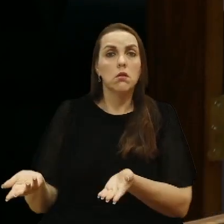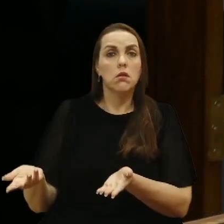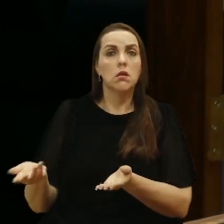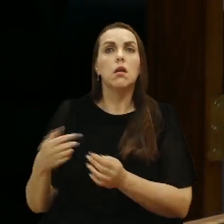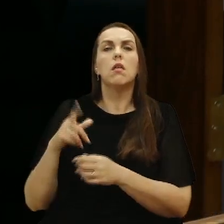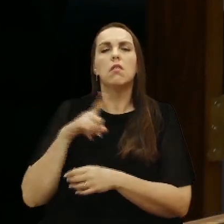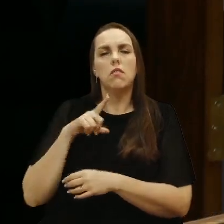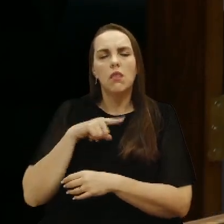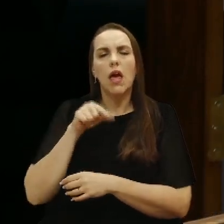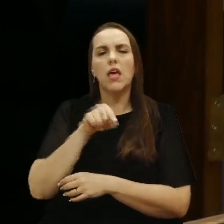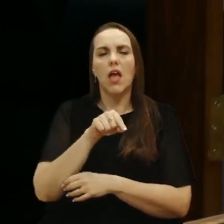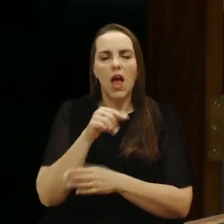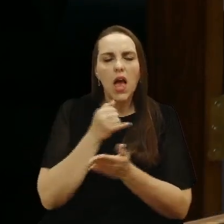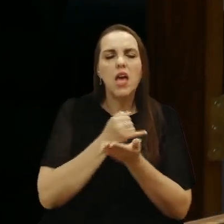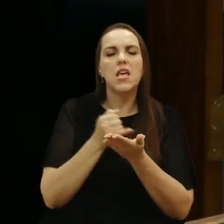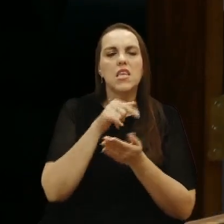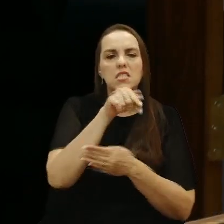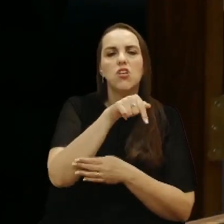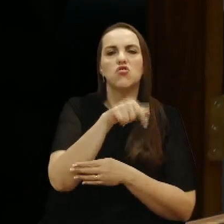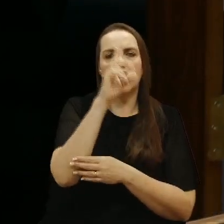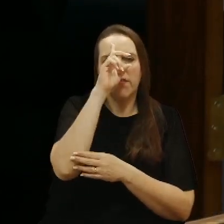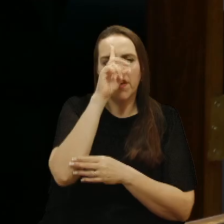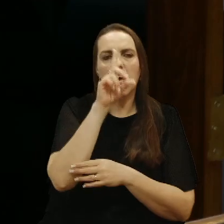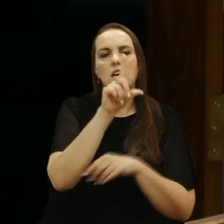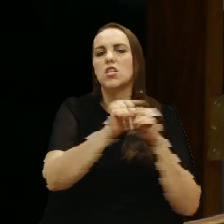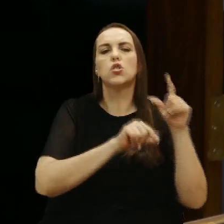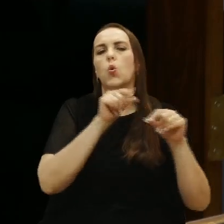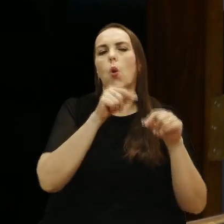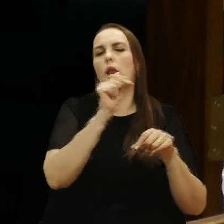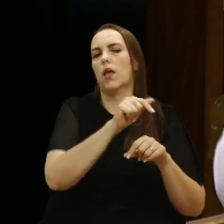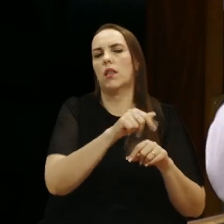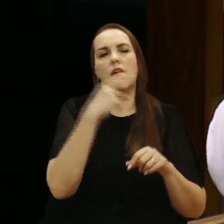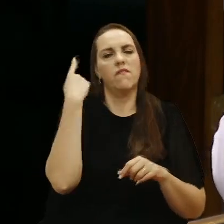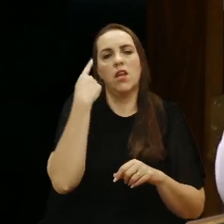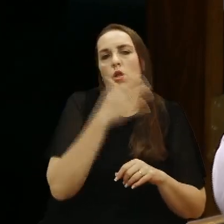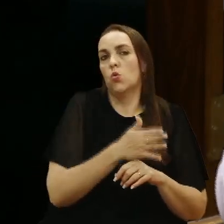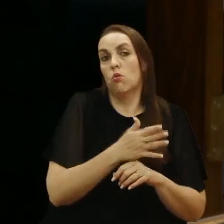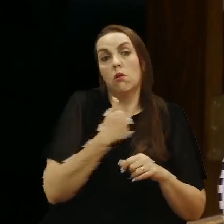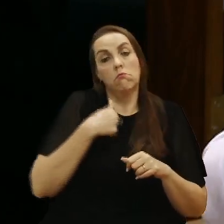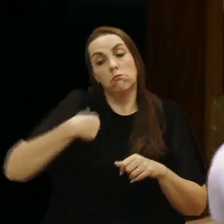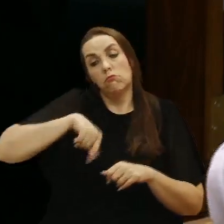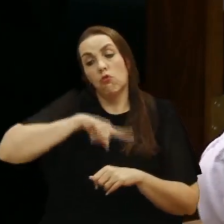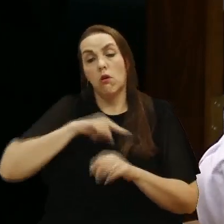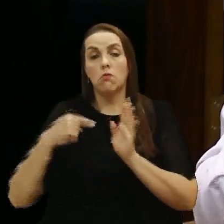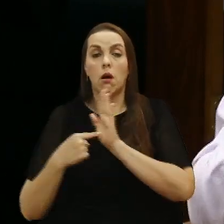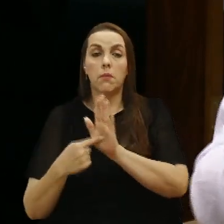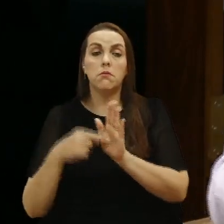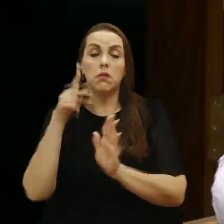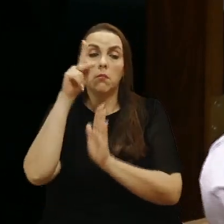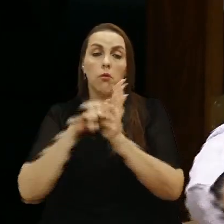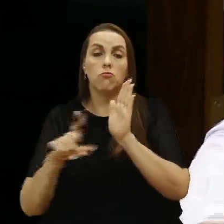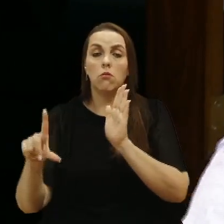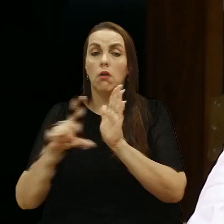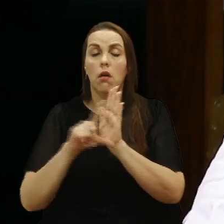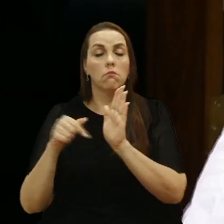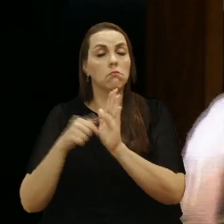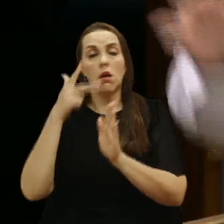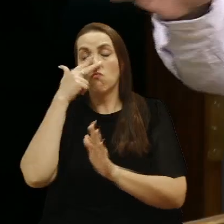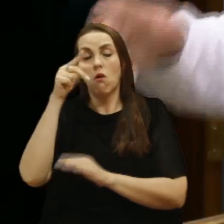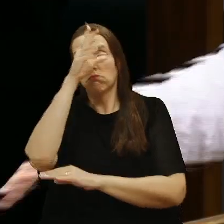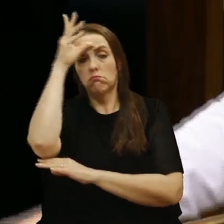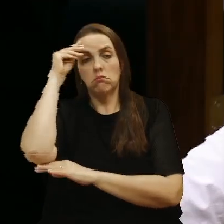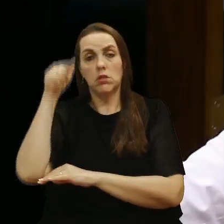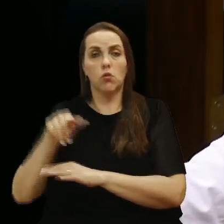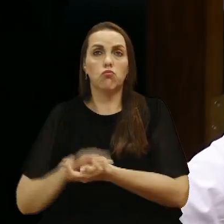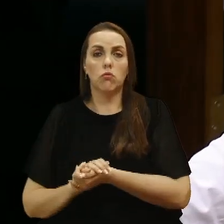vício de iniciativa e sanaremos esse vício de iniciativa apresentando o mesmo projeto de lei pelo Poder Executivo. A